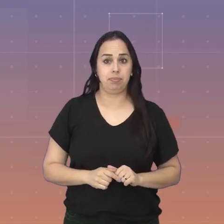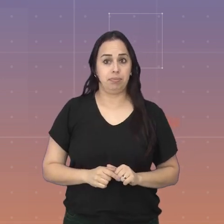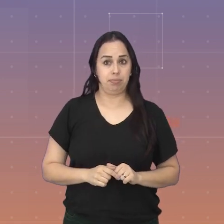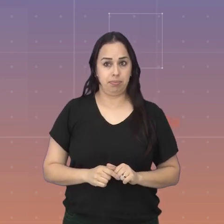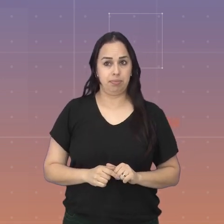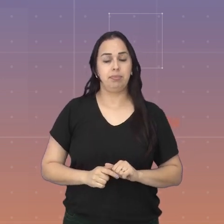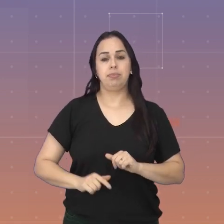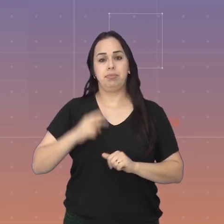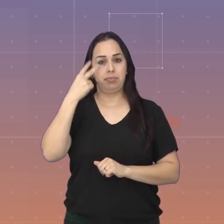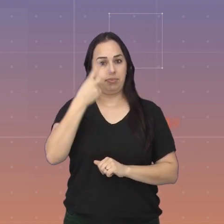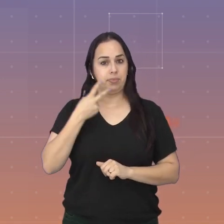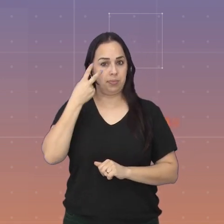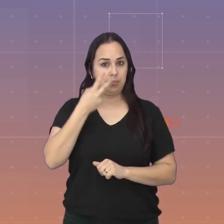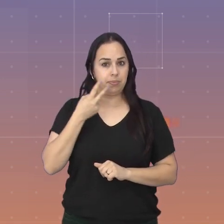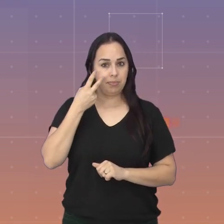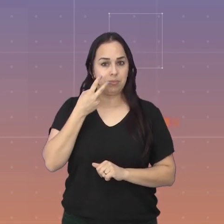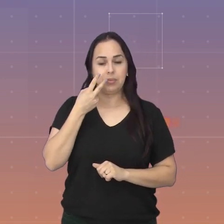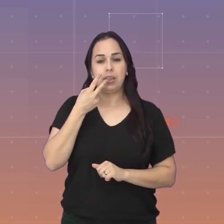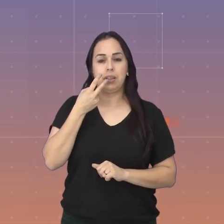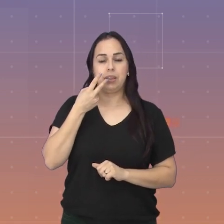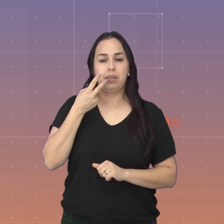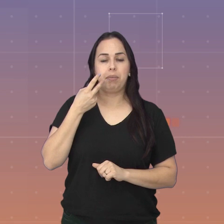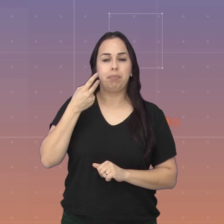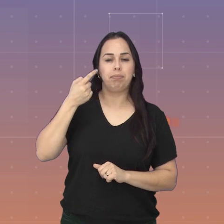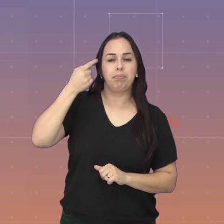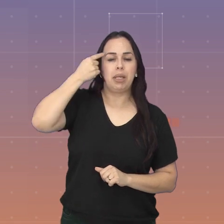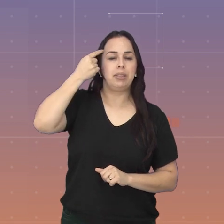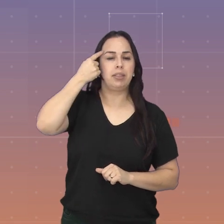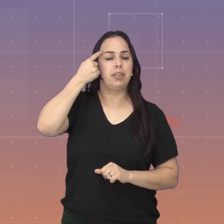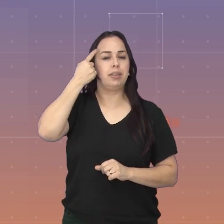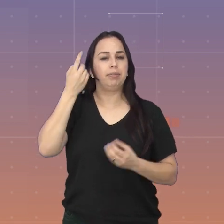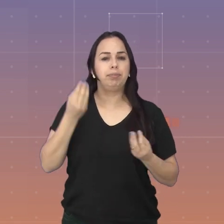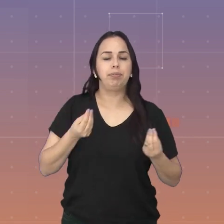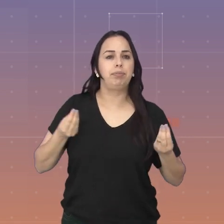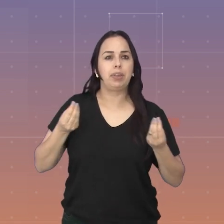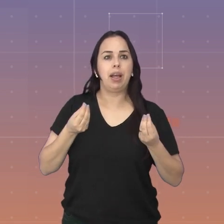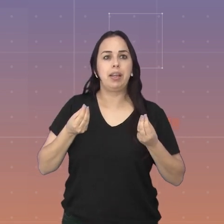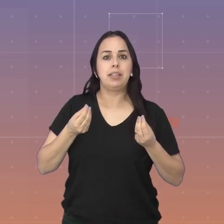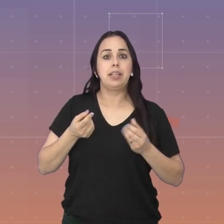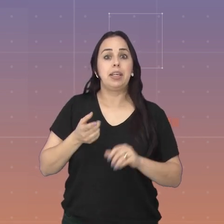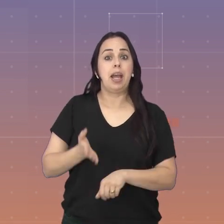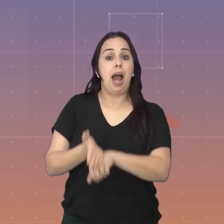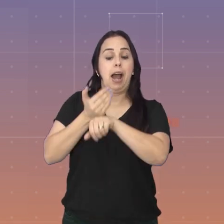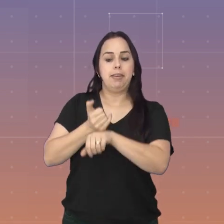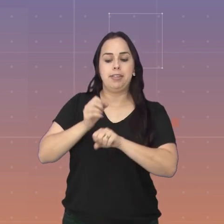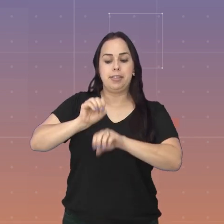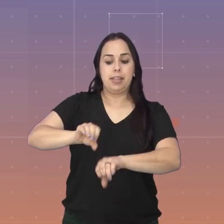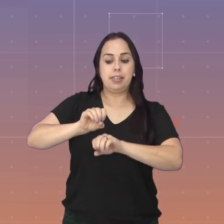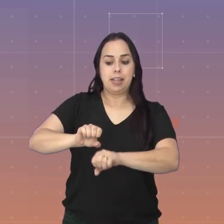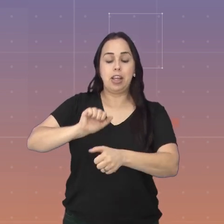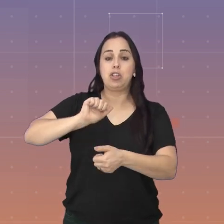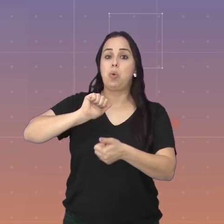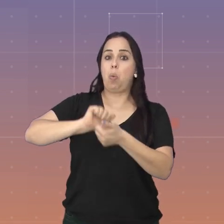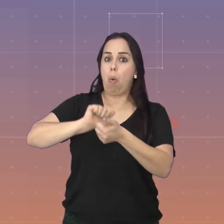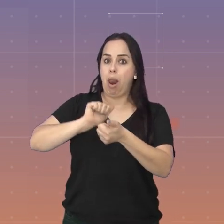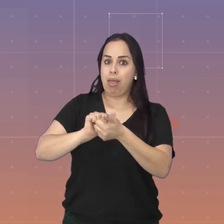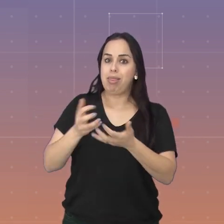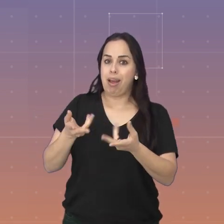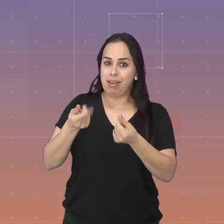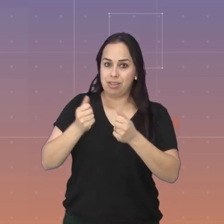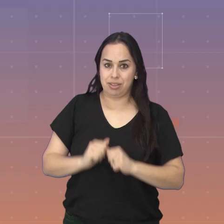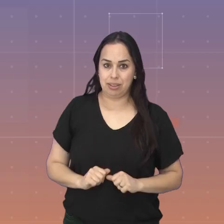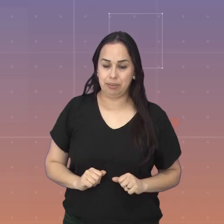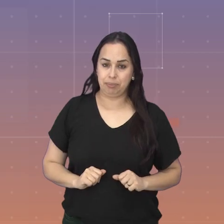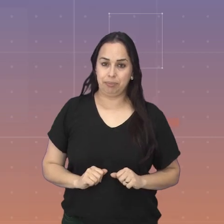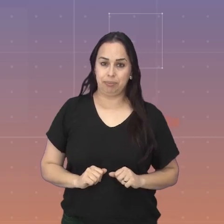Para o Legislativo, um caminho para superar o problema estaria na garantia de uma educação de qualidade para as crianças